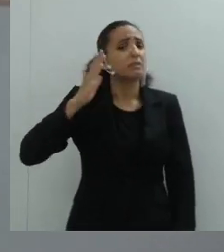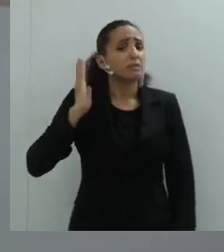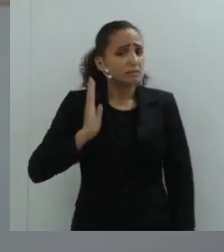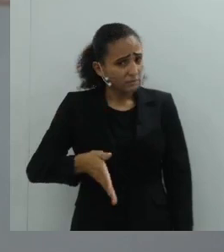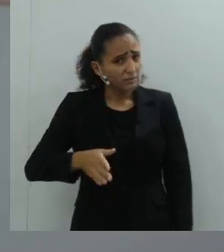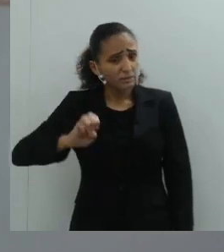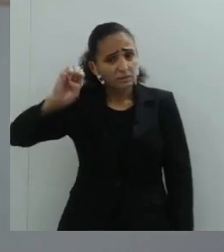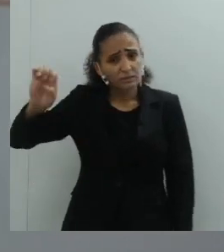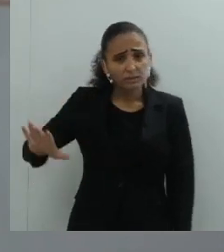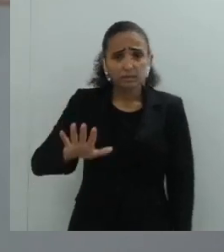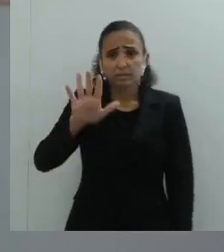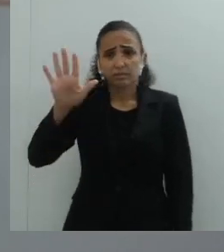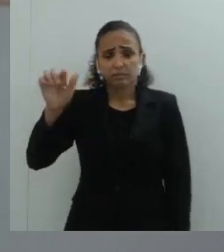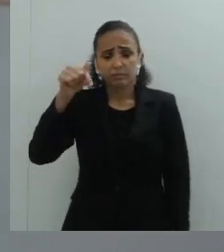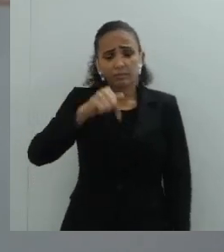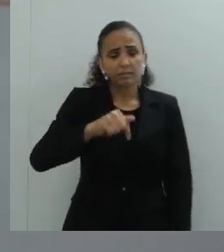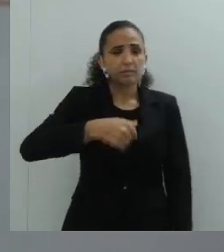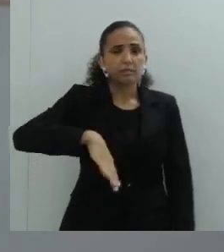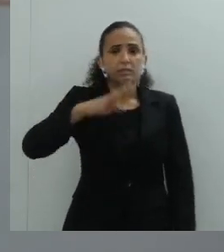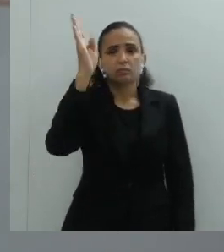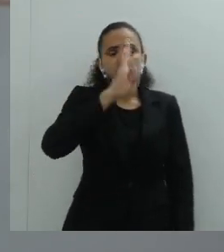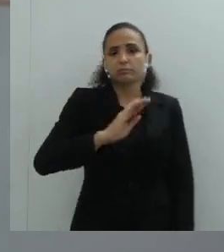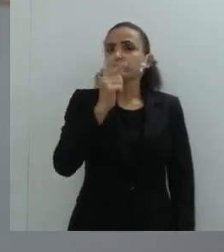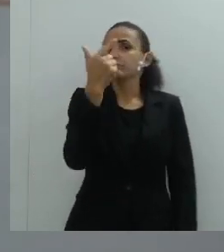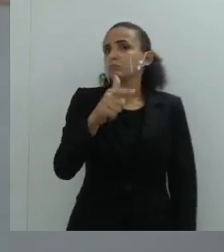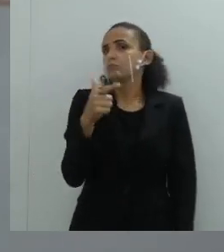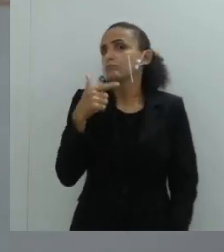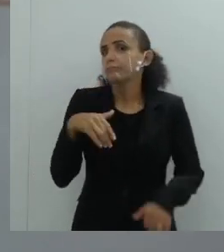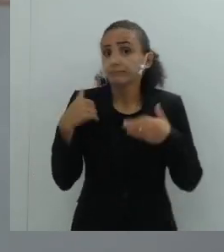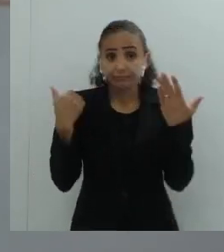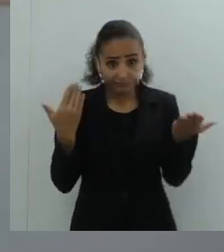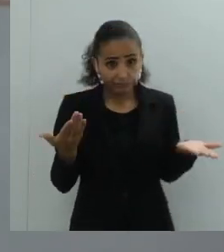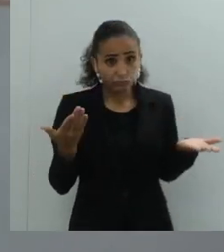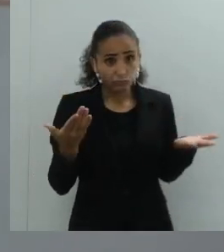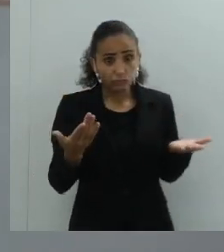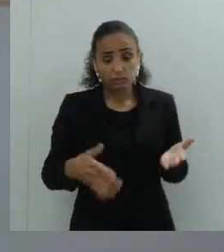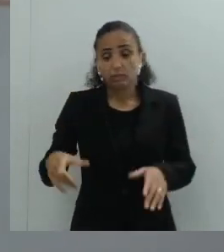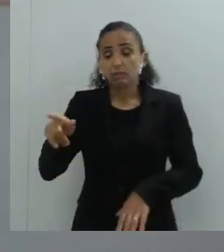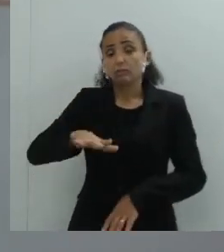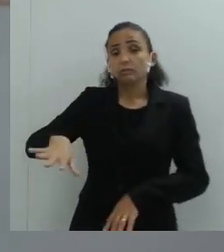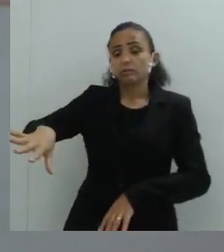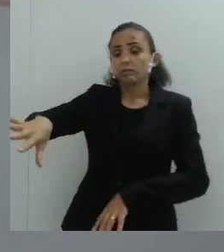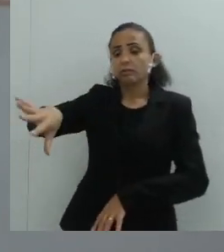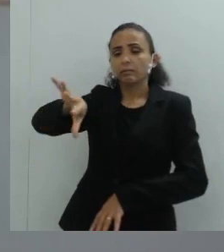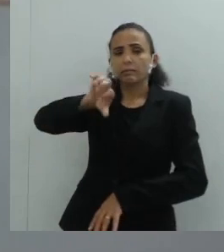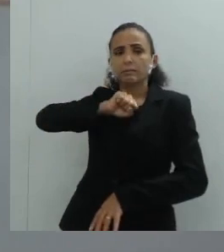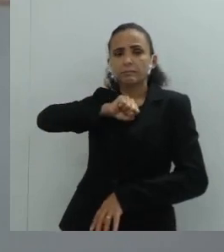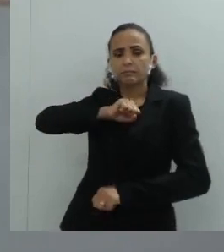exemplo, aqui na América não tinha essa gripe. Então, houve um surto, então houve uma